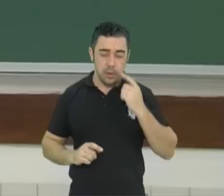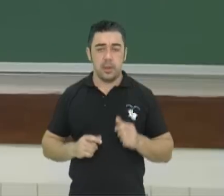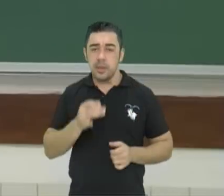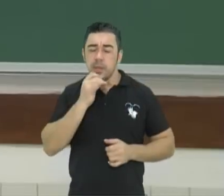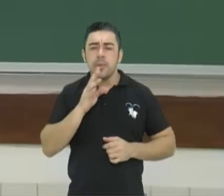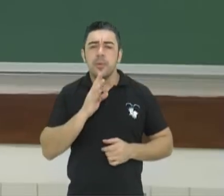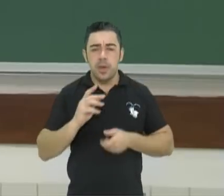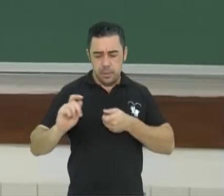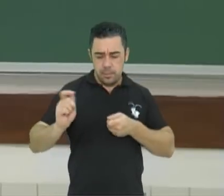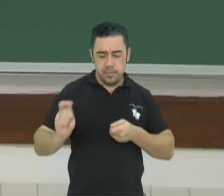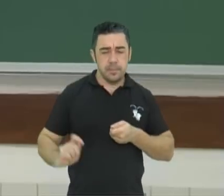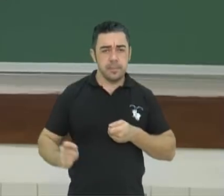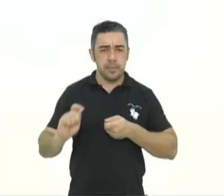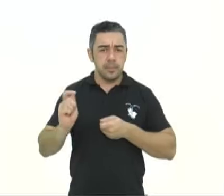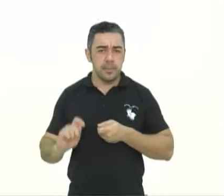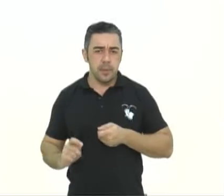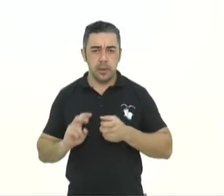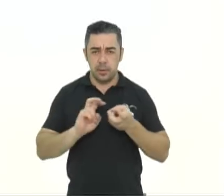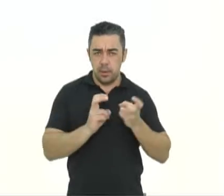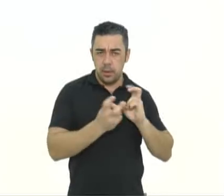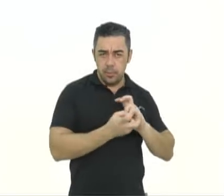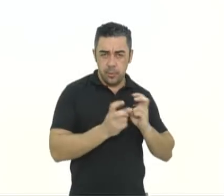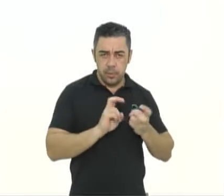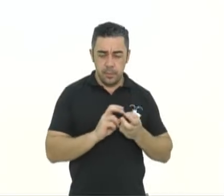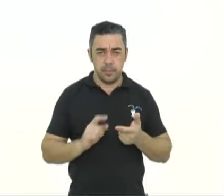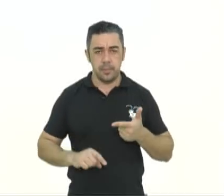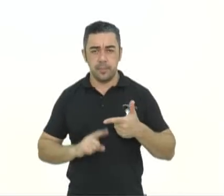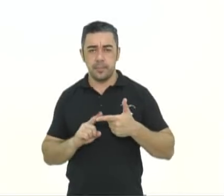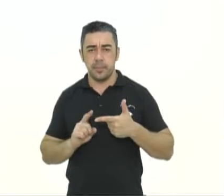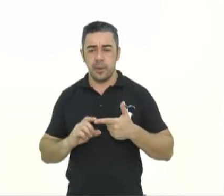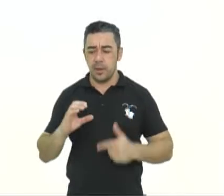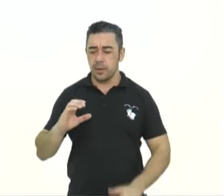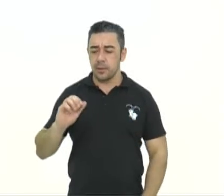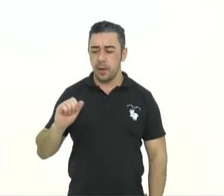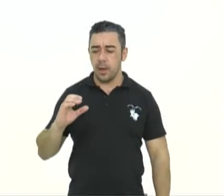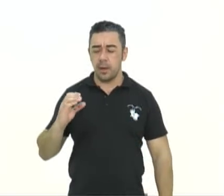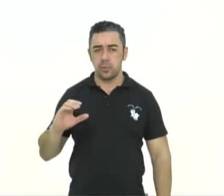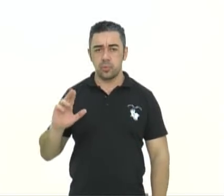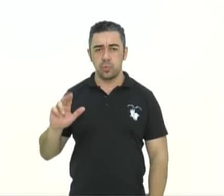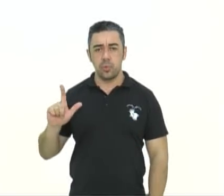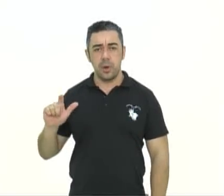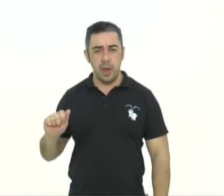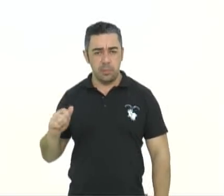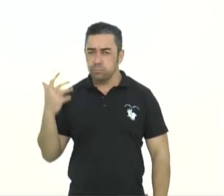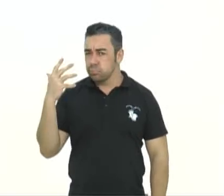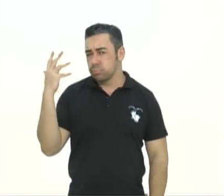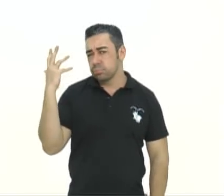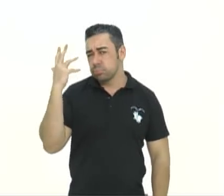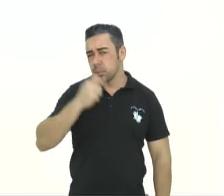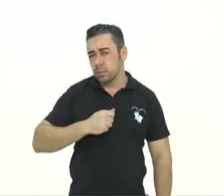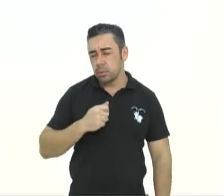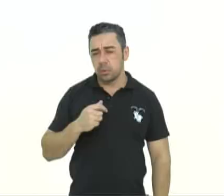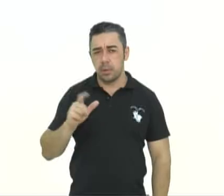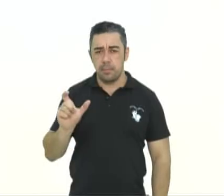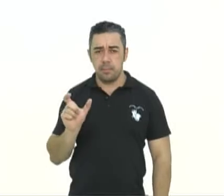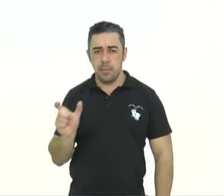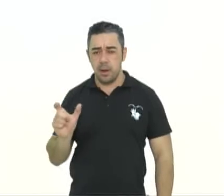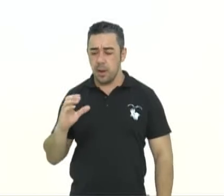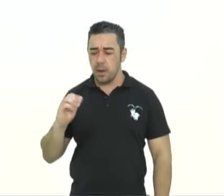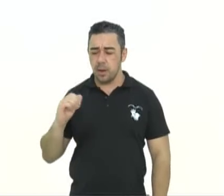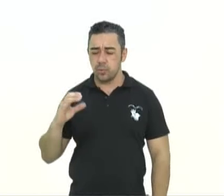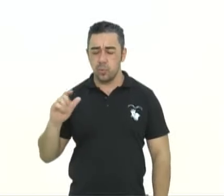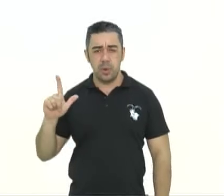que é utilizado ali, é um instrumento musical. Trouxe a palavra caçula, que eu acho que é uma das palavras mais bonitas da língua portuguesa,